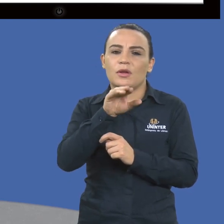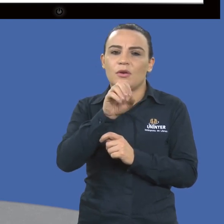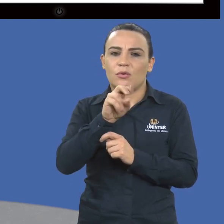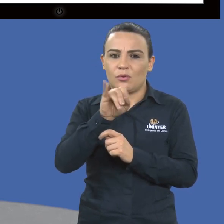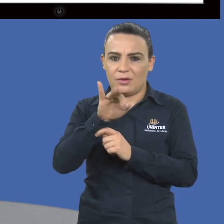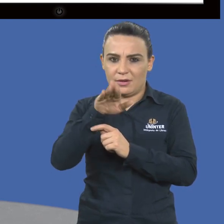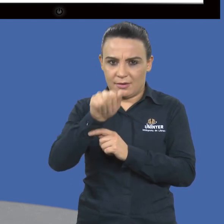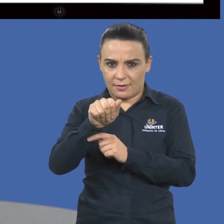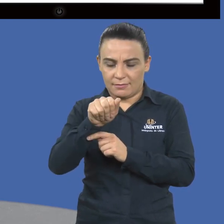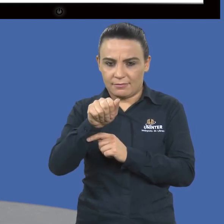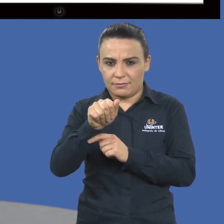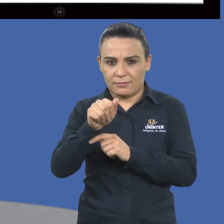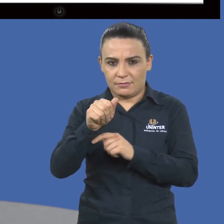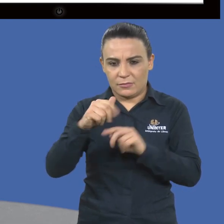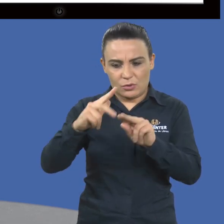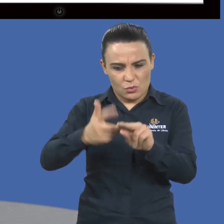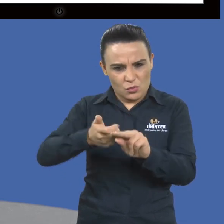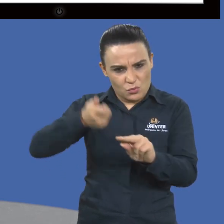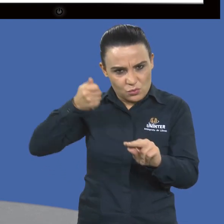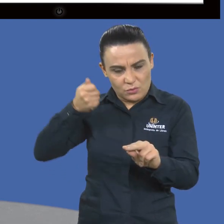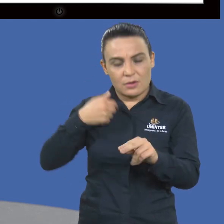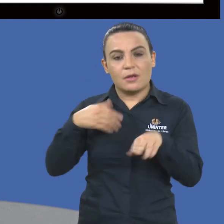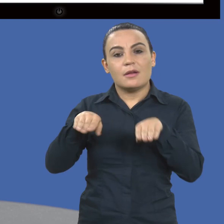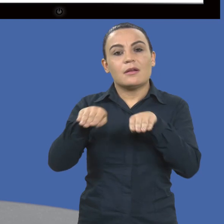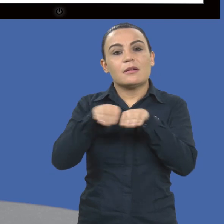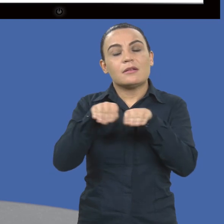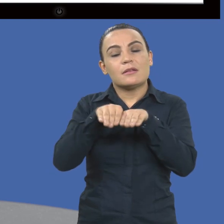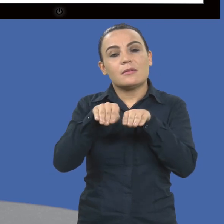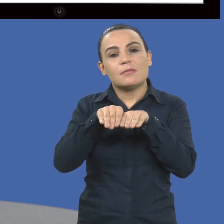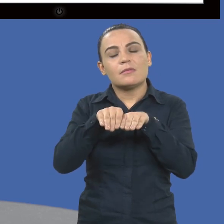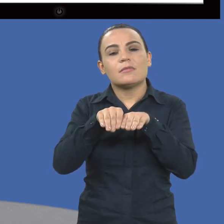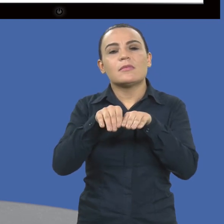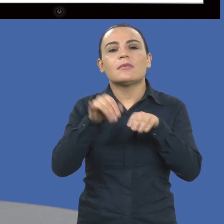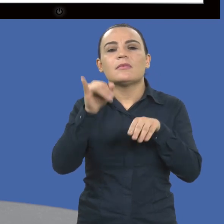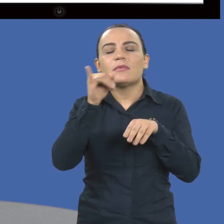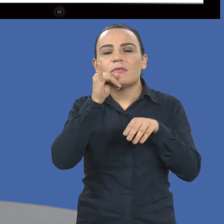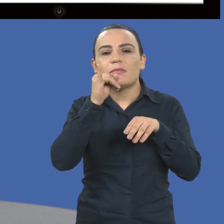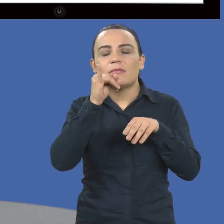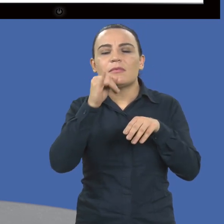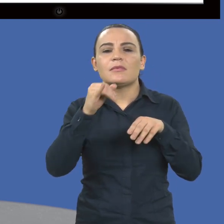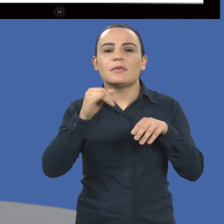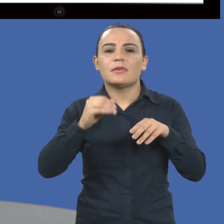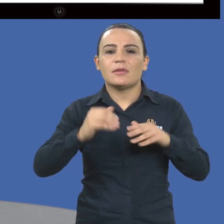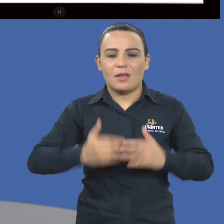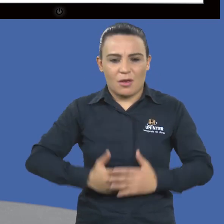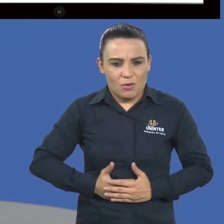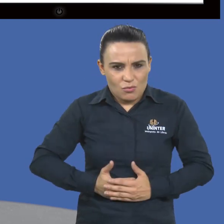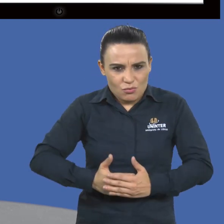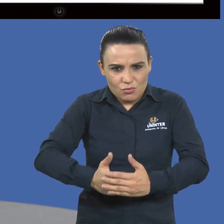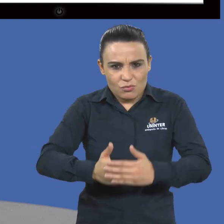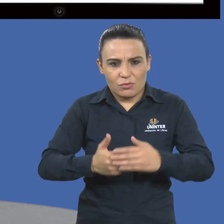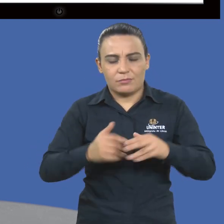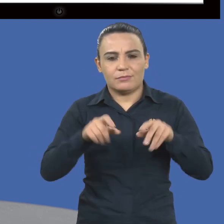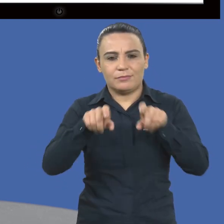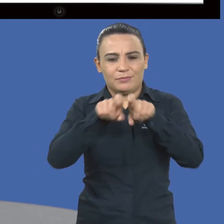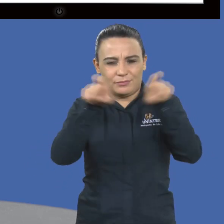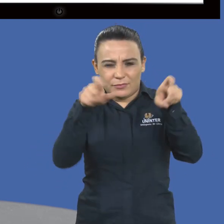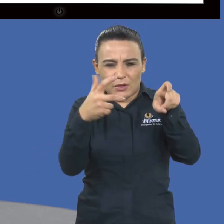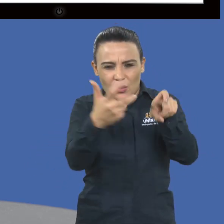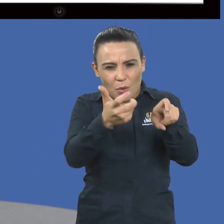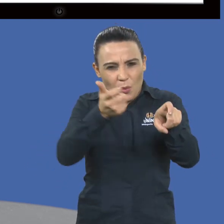seria através do cultivo de células fetais contidas no líquido amniótico, é